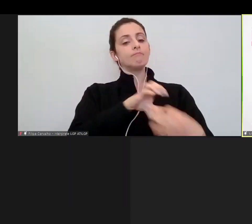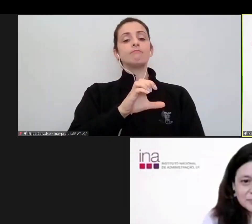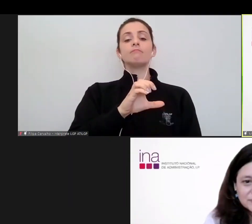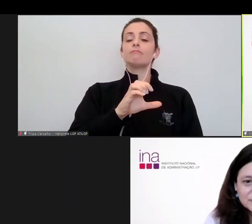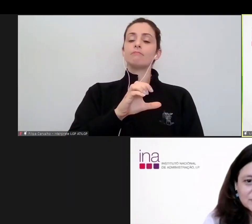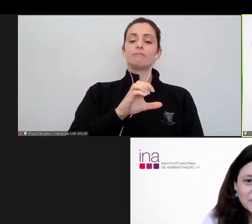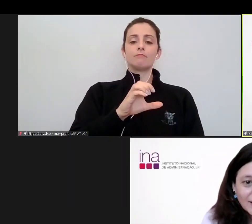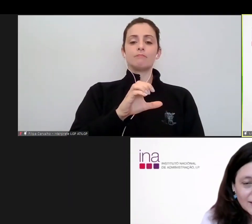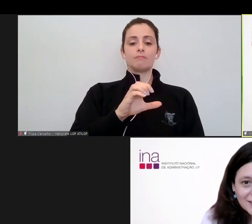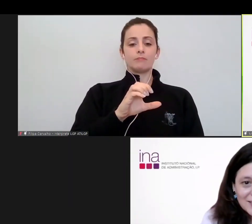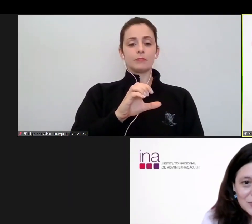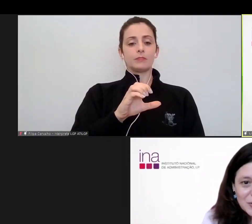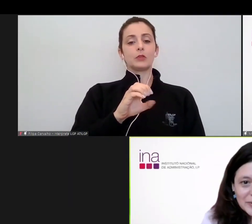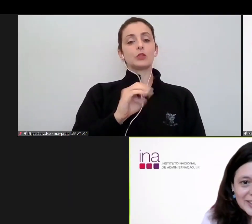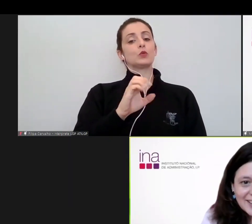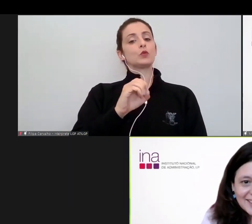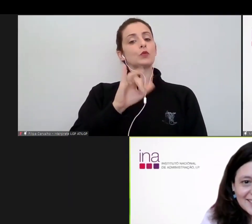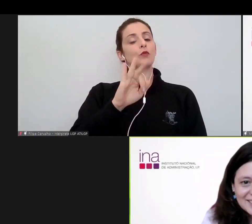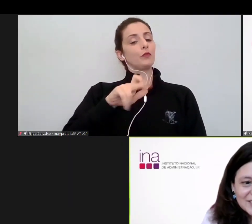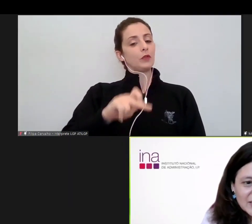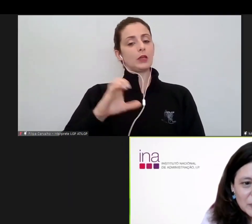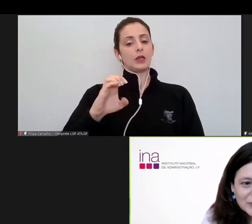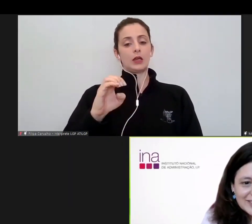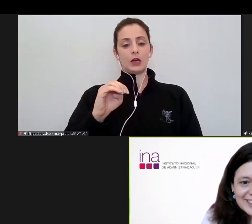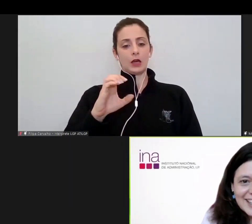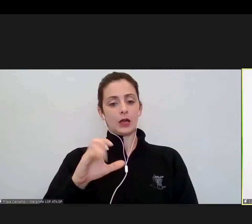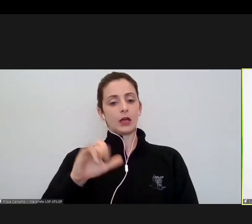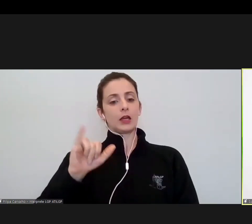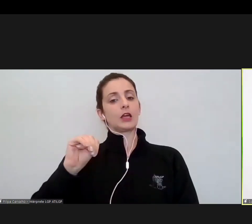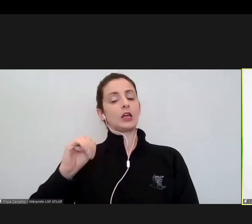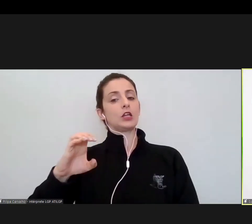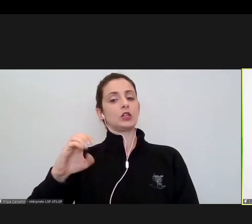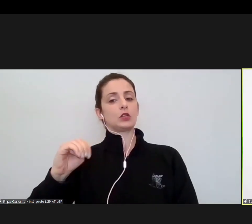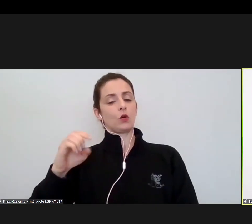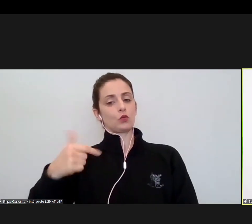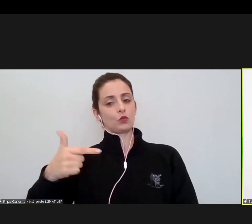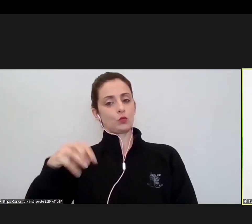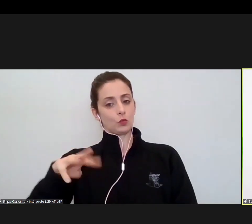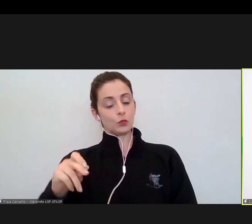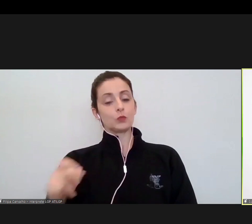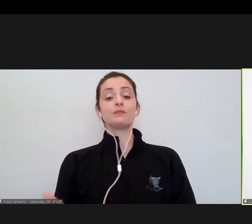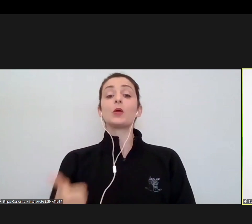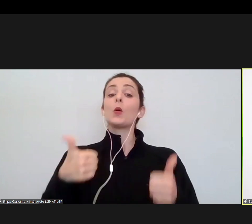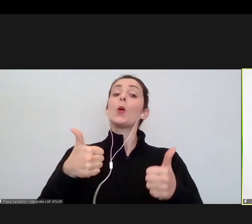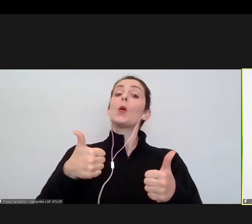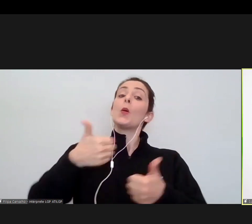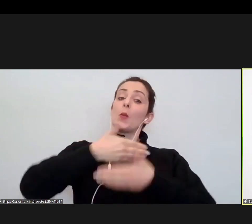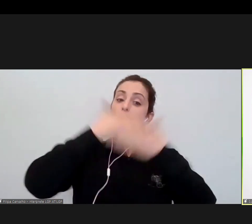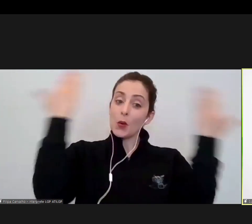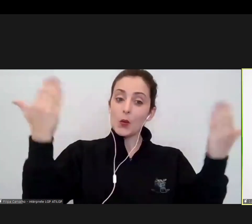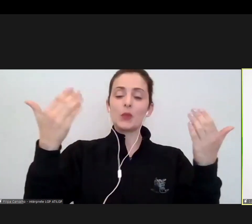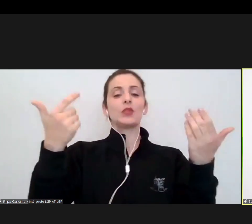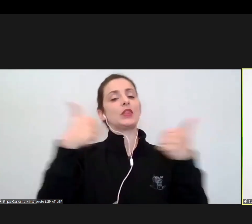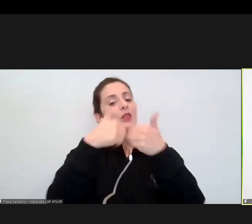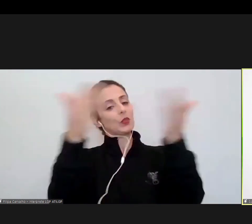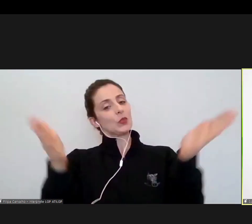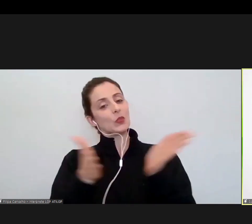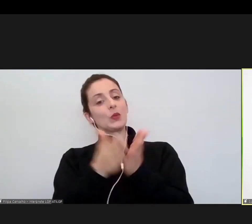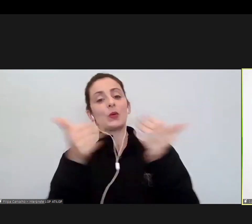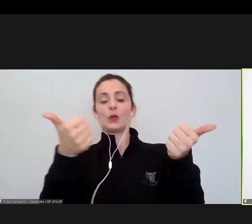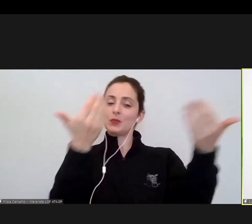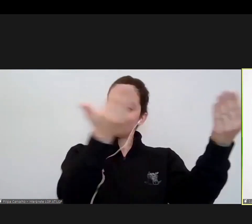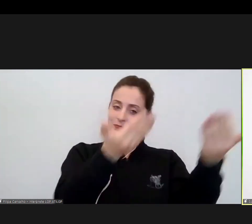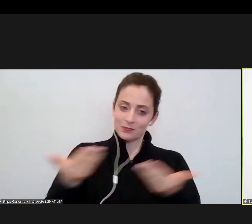sessão. Muito obrigada, Manuela. Bom dia a todos e a todas, bom dia à nossa moderadora e aos nossos